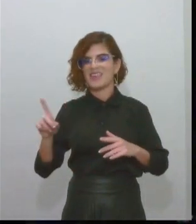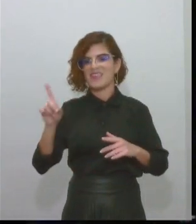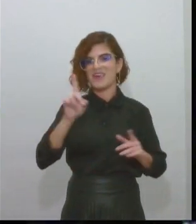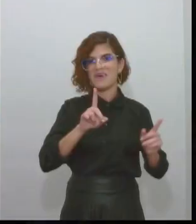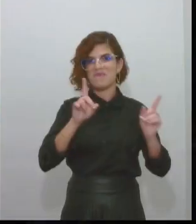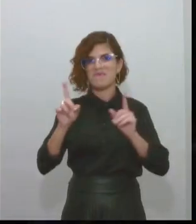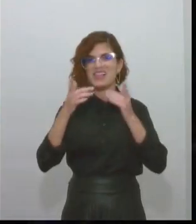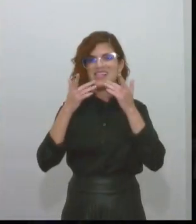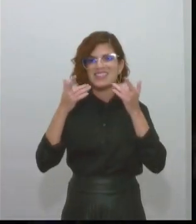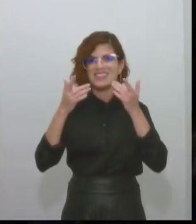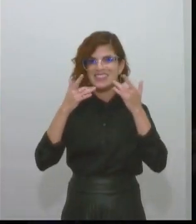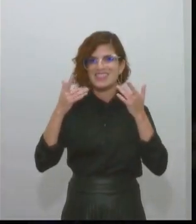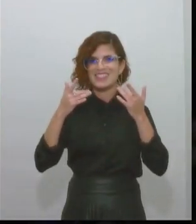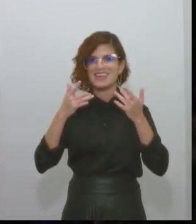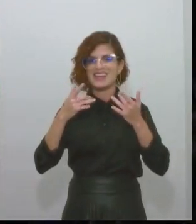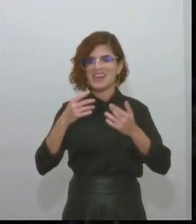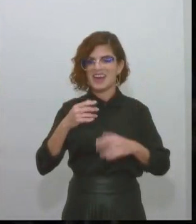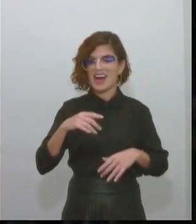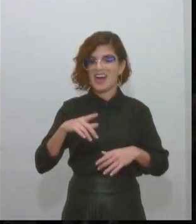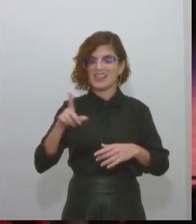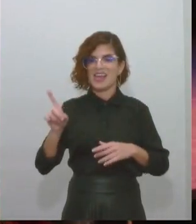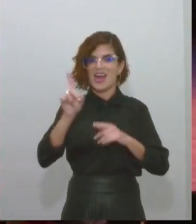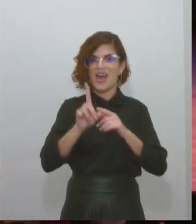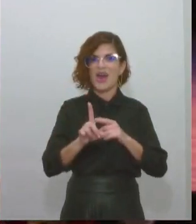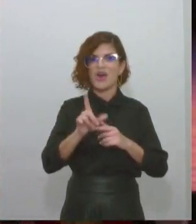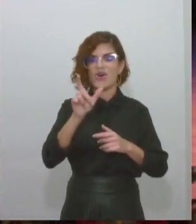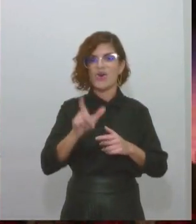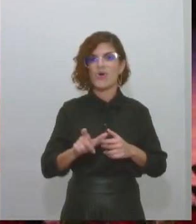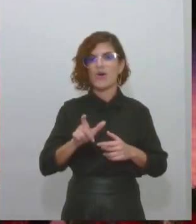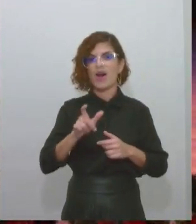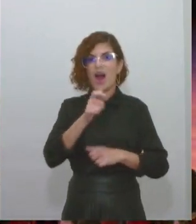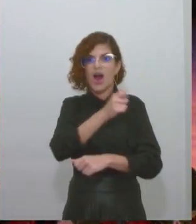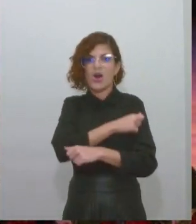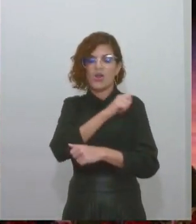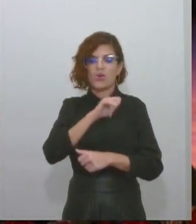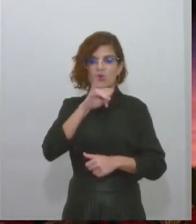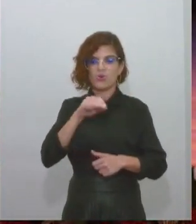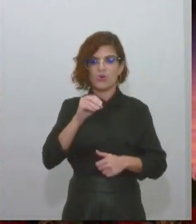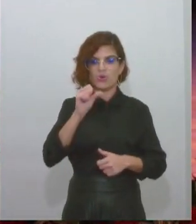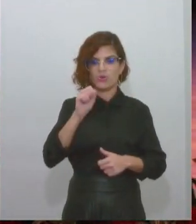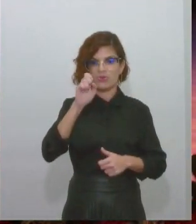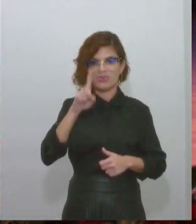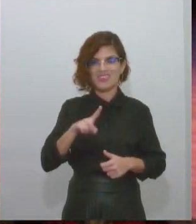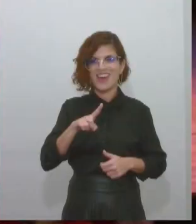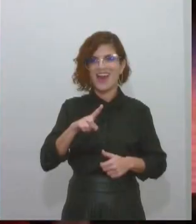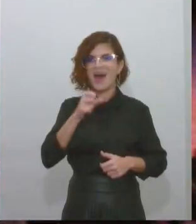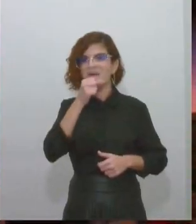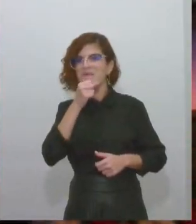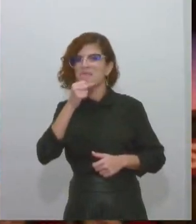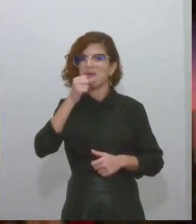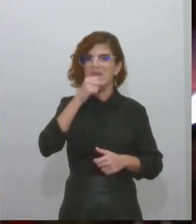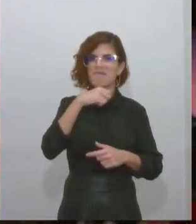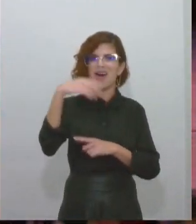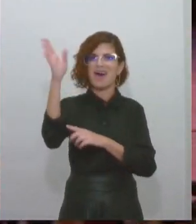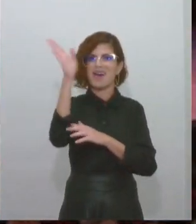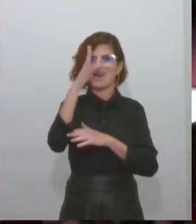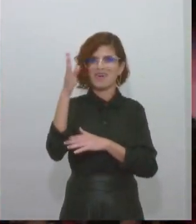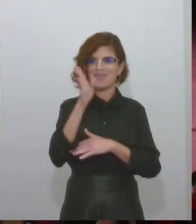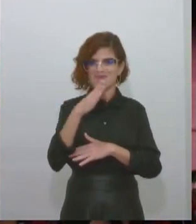Edson Barbosa cantou o hino nacional e o pequeno Felipe Matos encantou a plateia com o balé